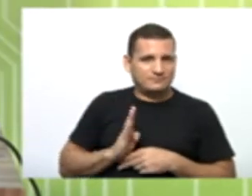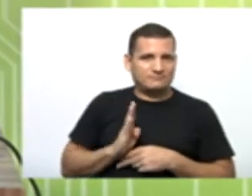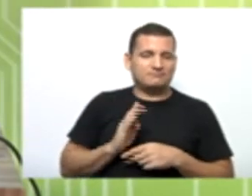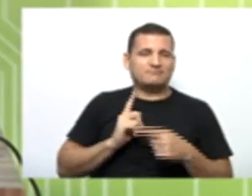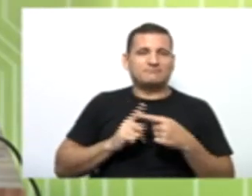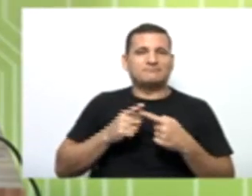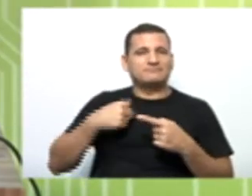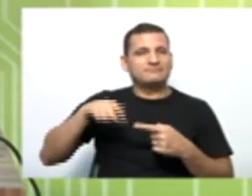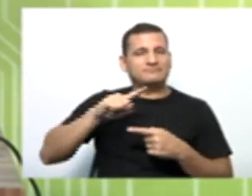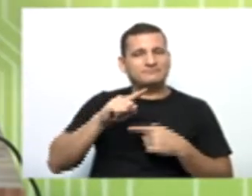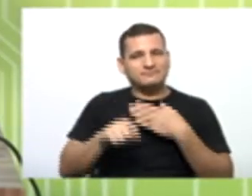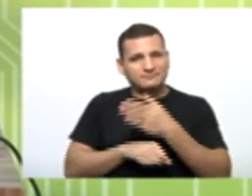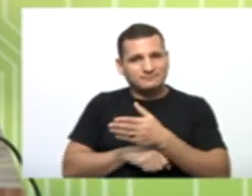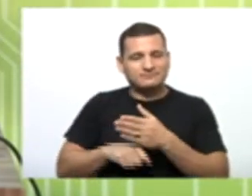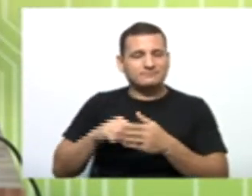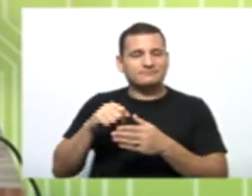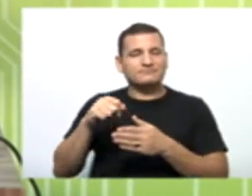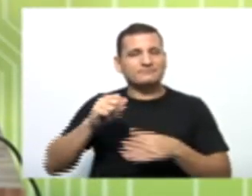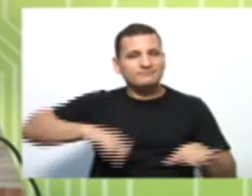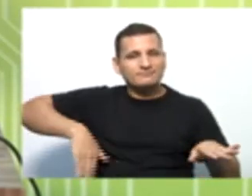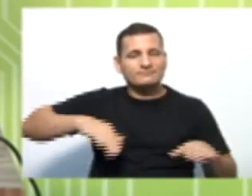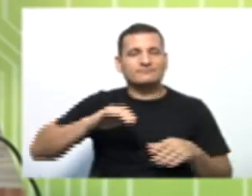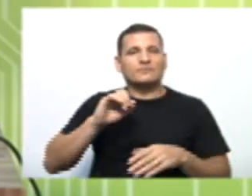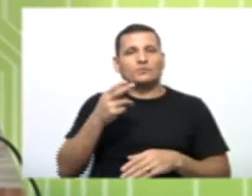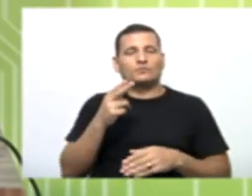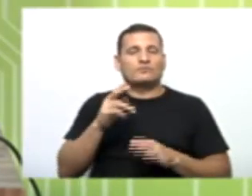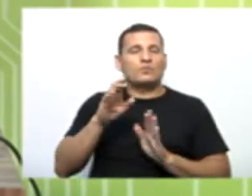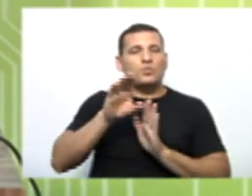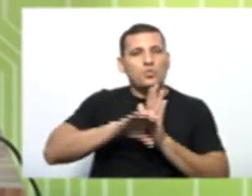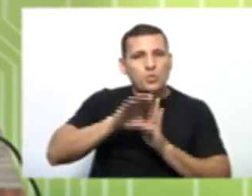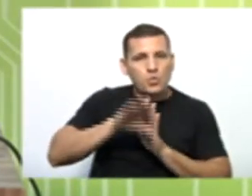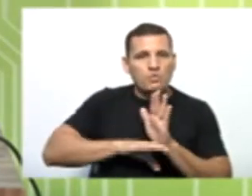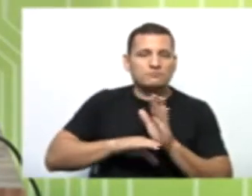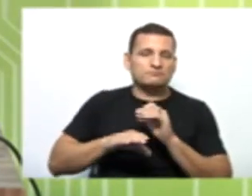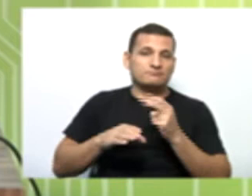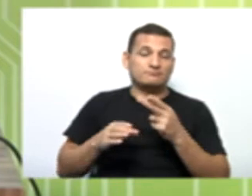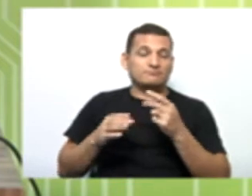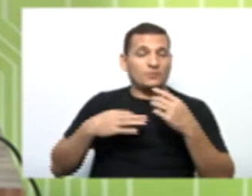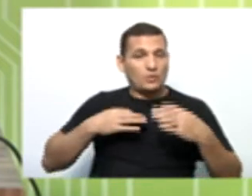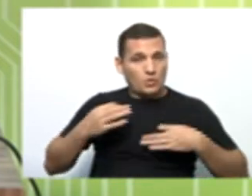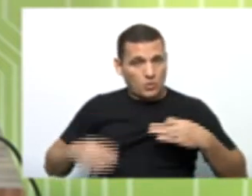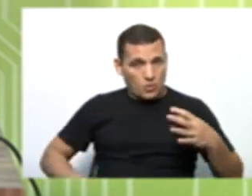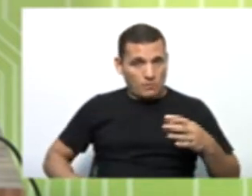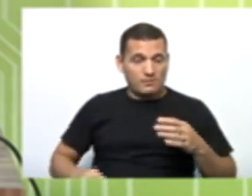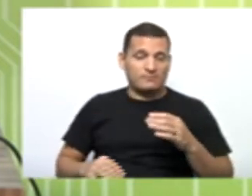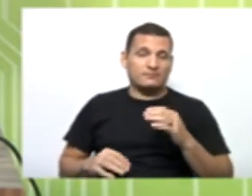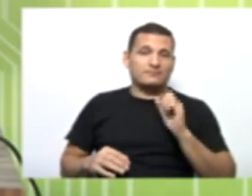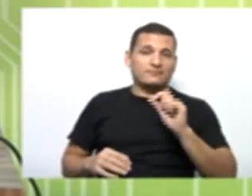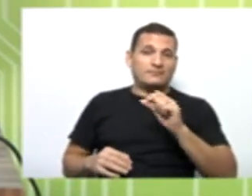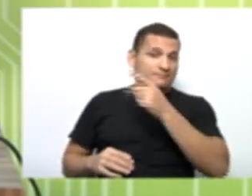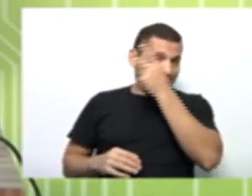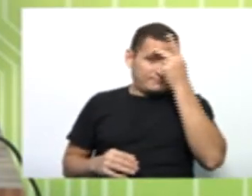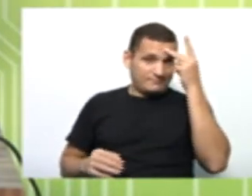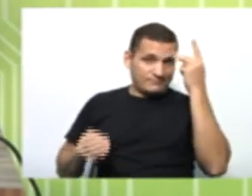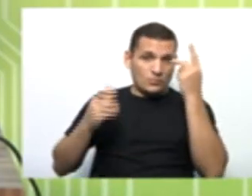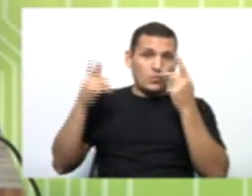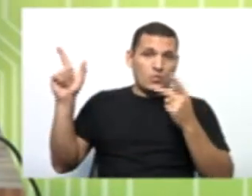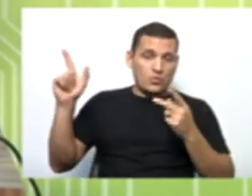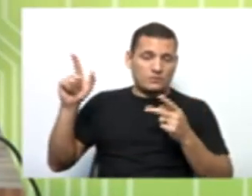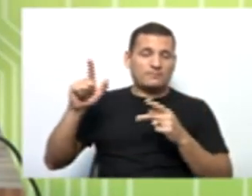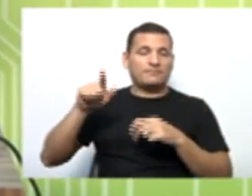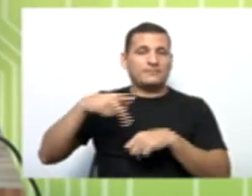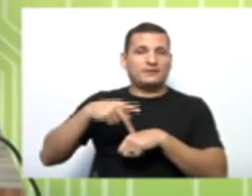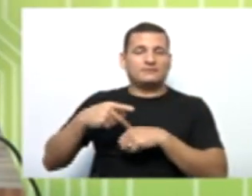a uma praia, quando nós vamos a um clube. Então as nossas vestimentas, elas provocam uma estranheza a pessoas de